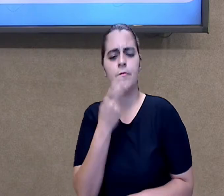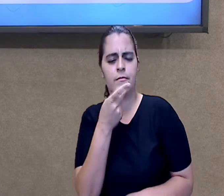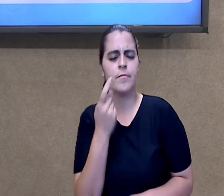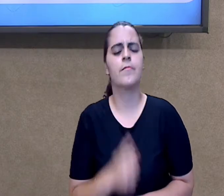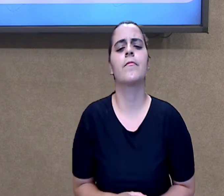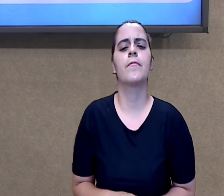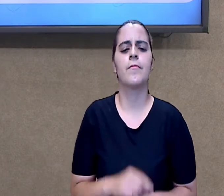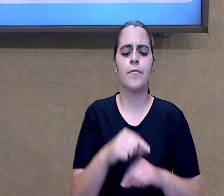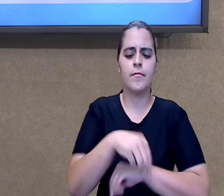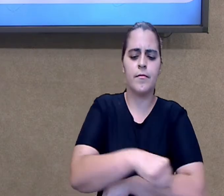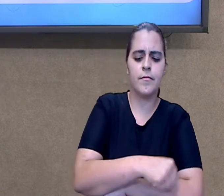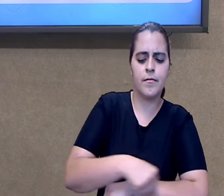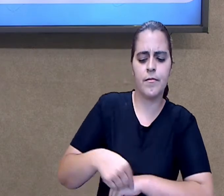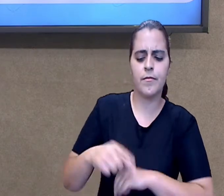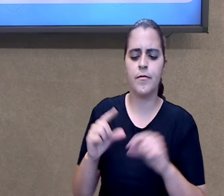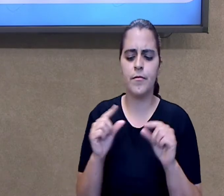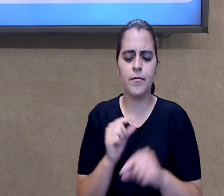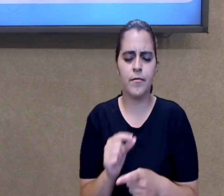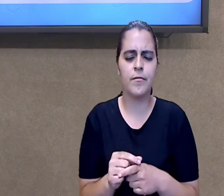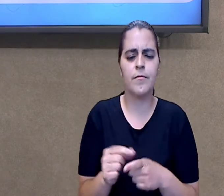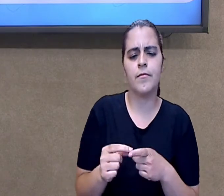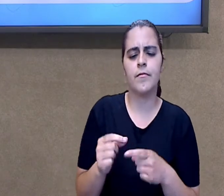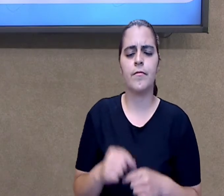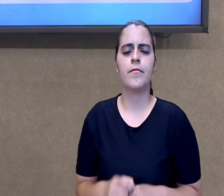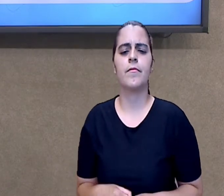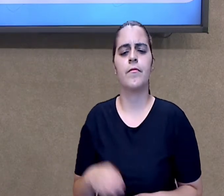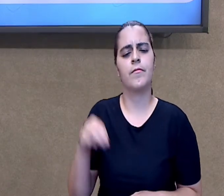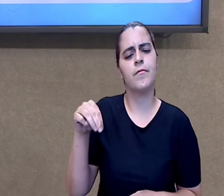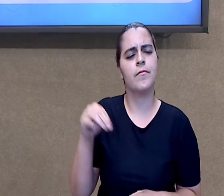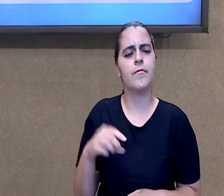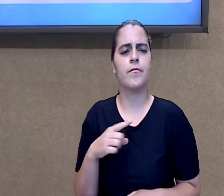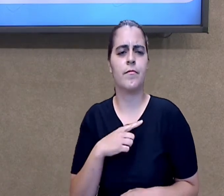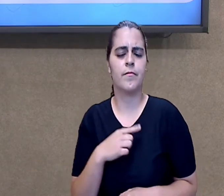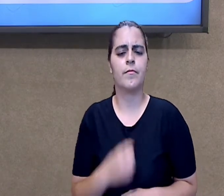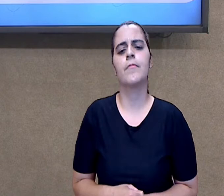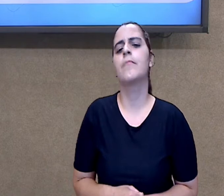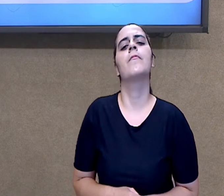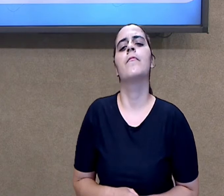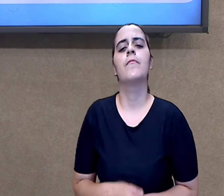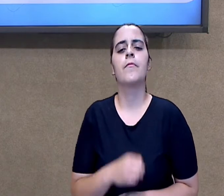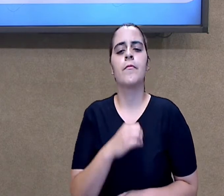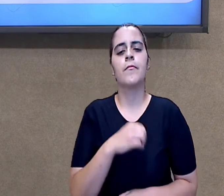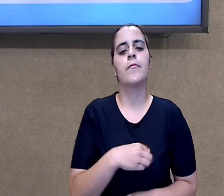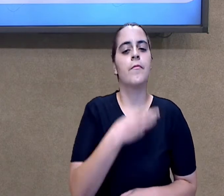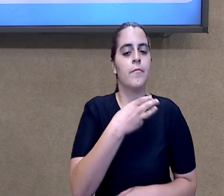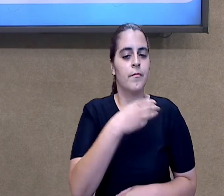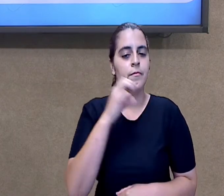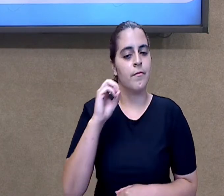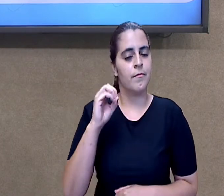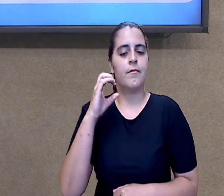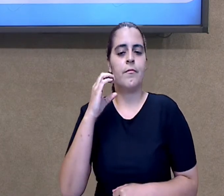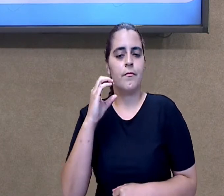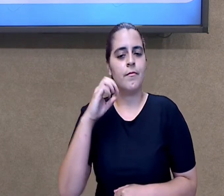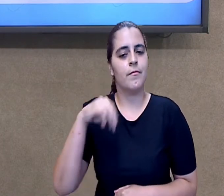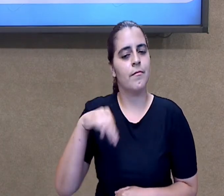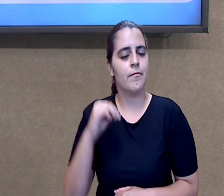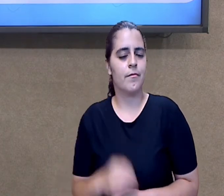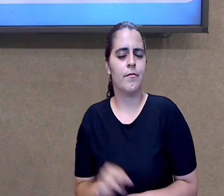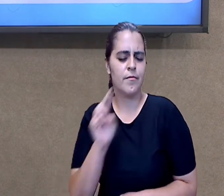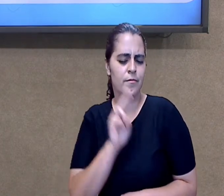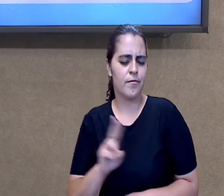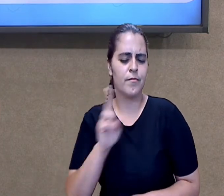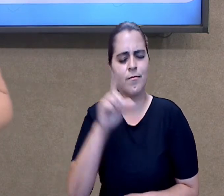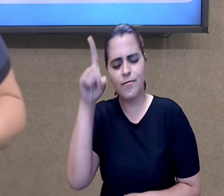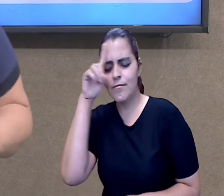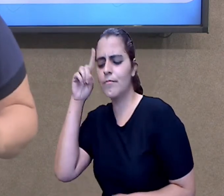a régua é um pedaço do metro, porque ela só tem 30 centímetros, que é a régua que nós usamos no nosso